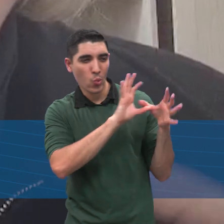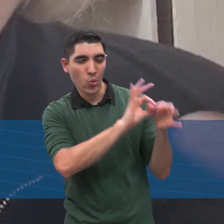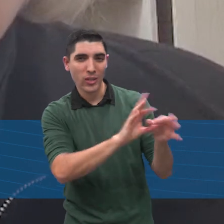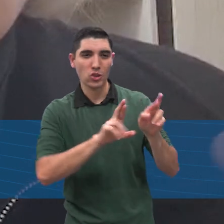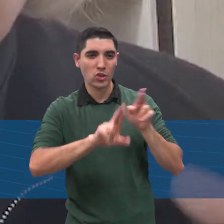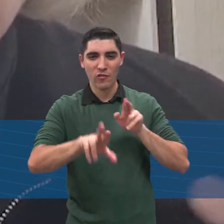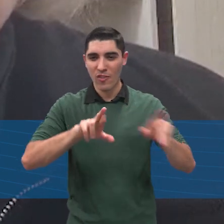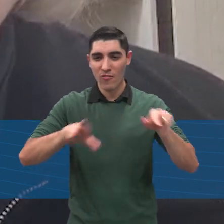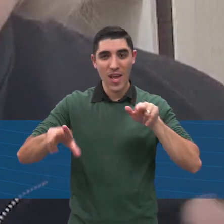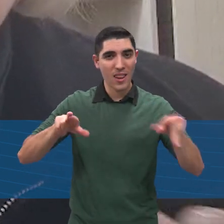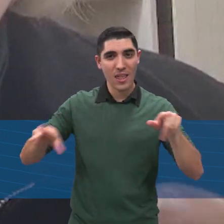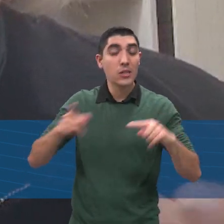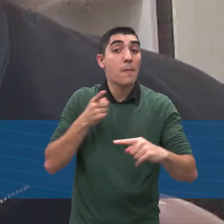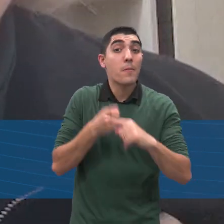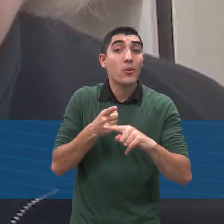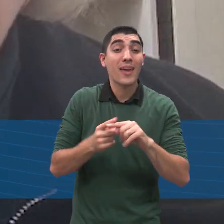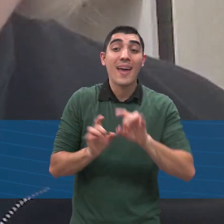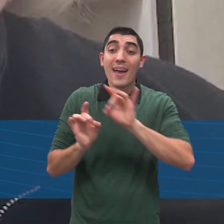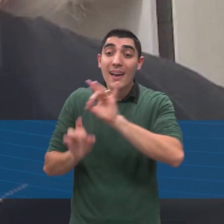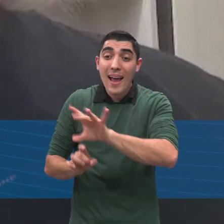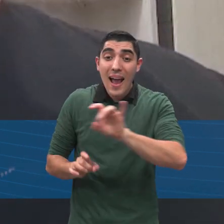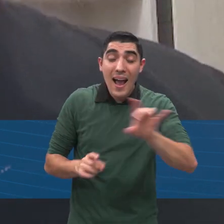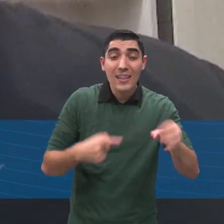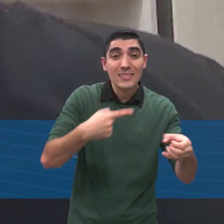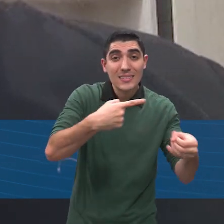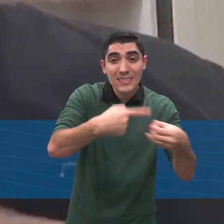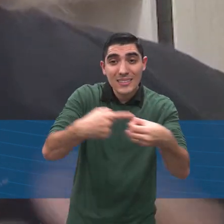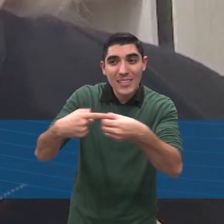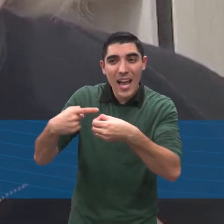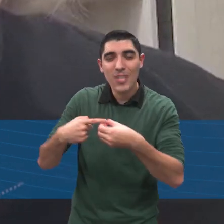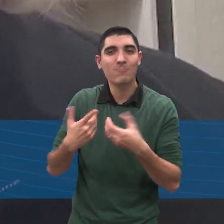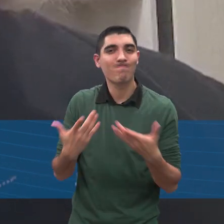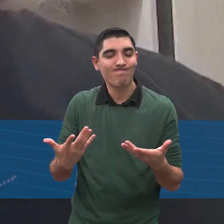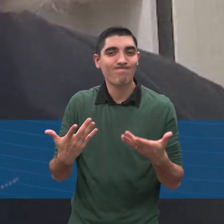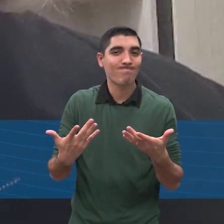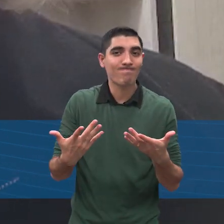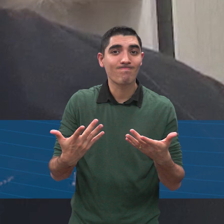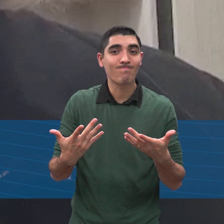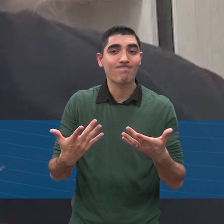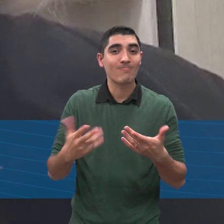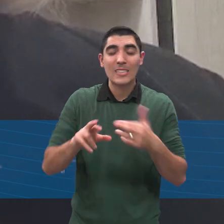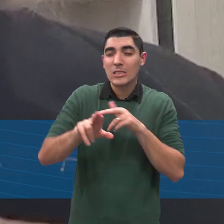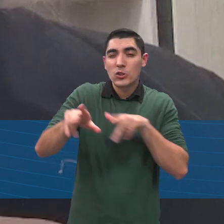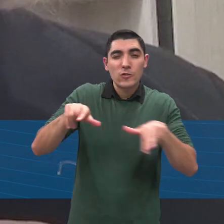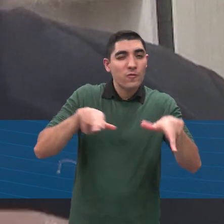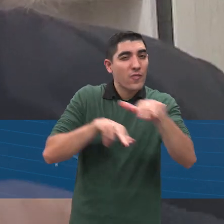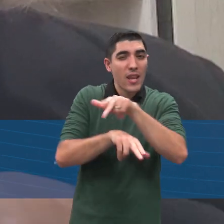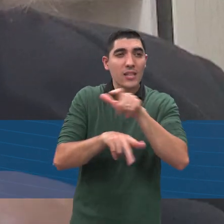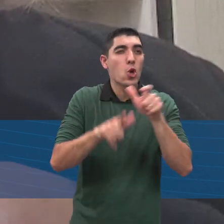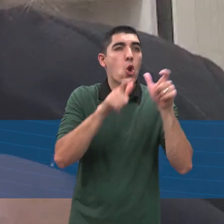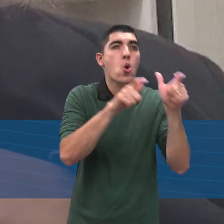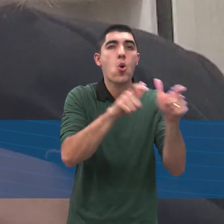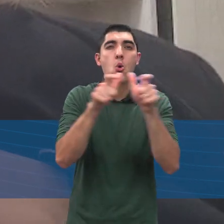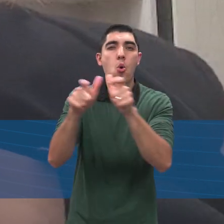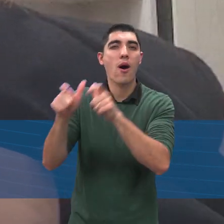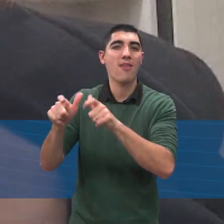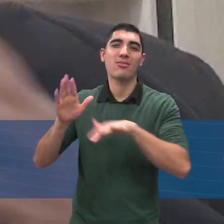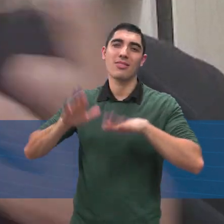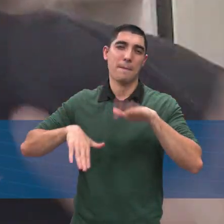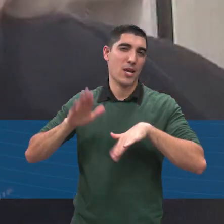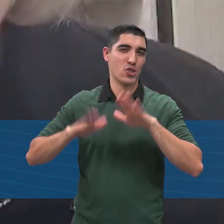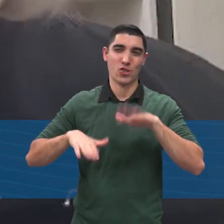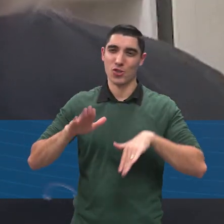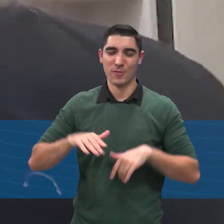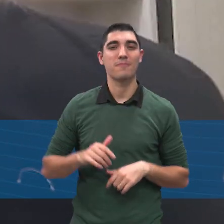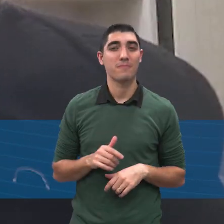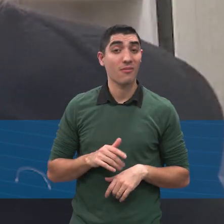realmente essa situação das cidades é muito diferenciado de lugar para lugar